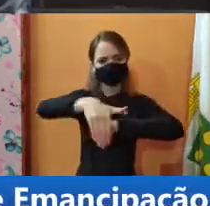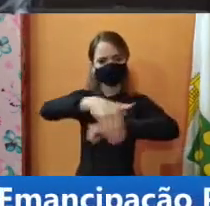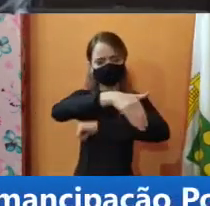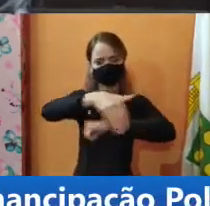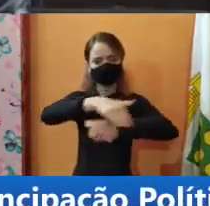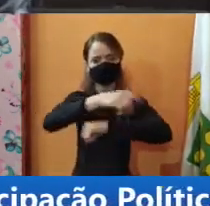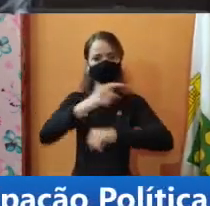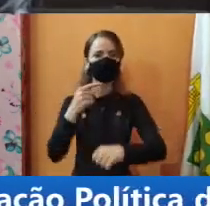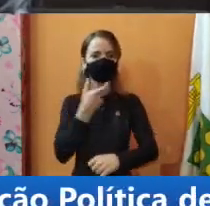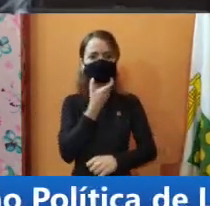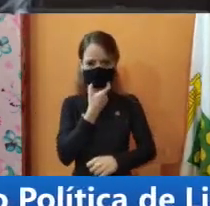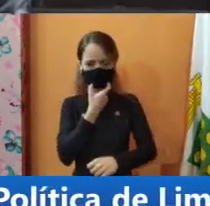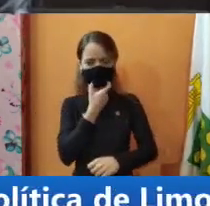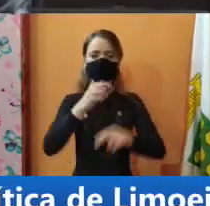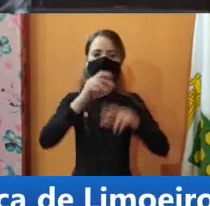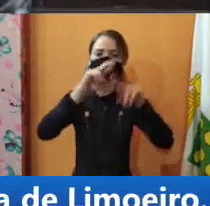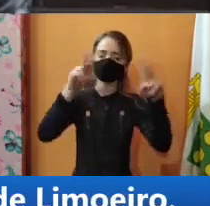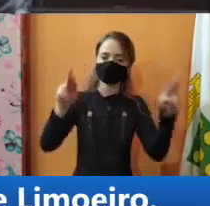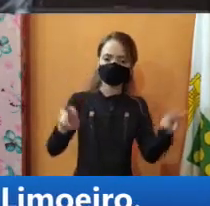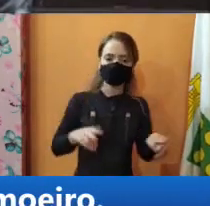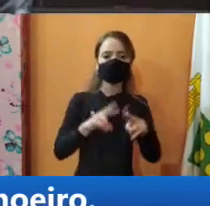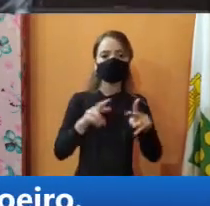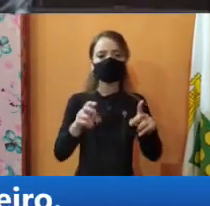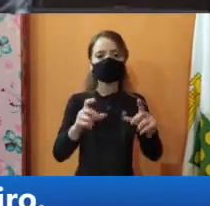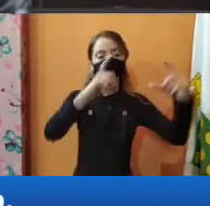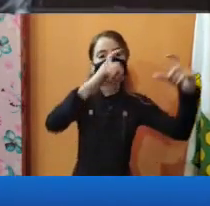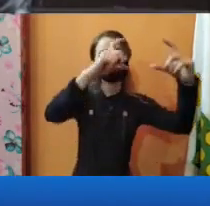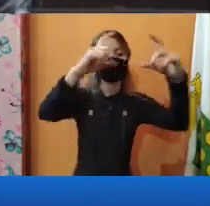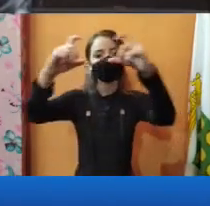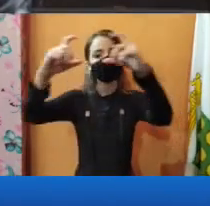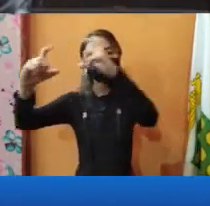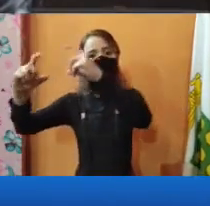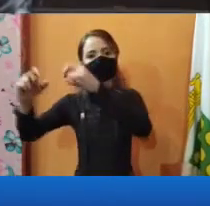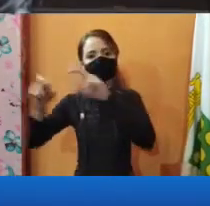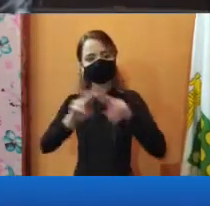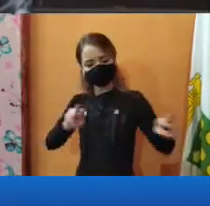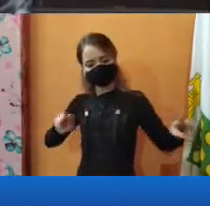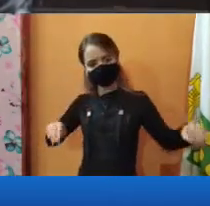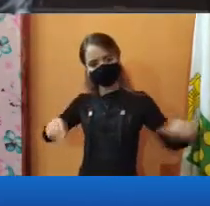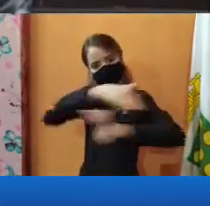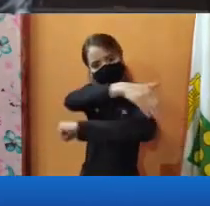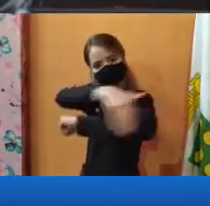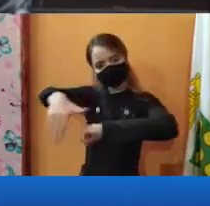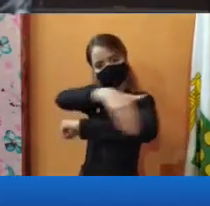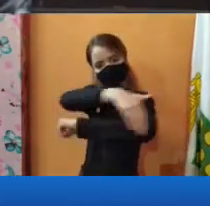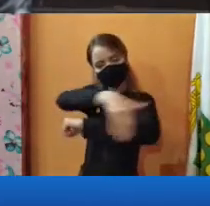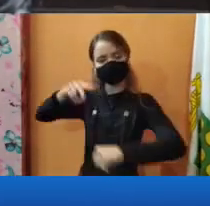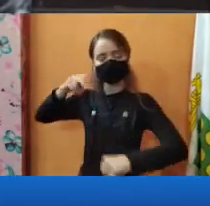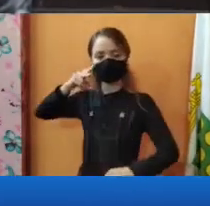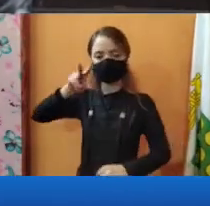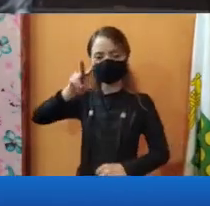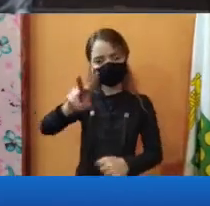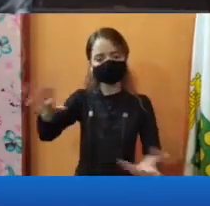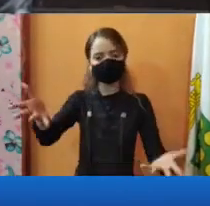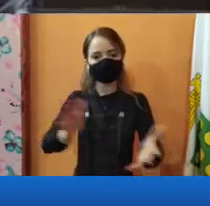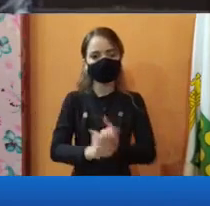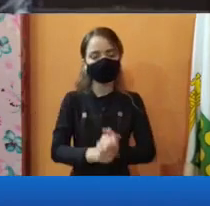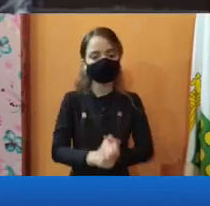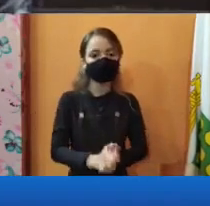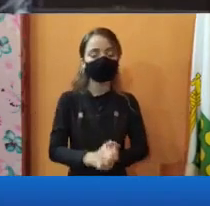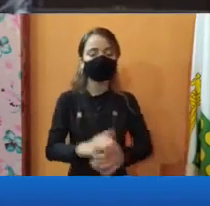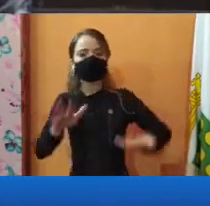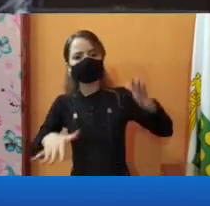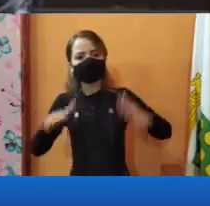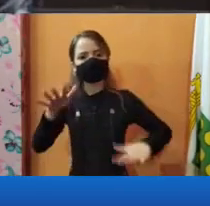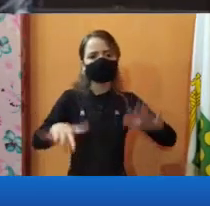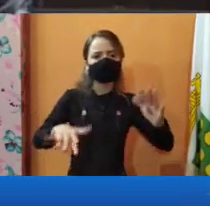inglês, mas a palavra correta é essa, que fotografa coisas na rua na qual nós passamos e